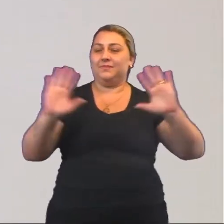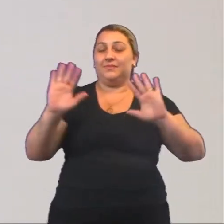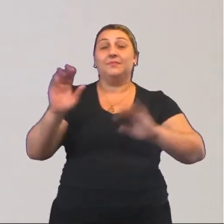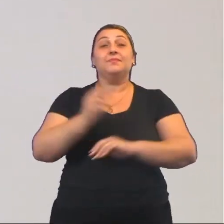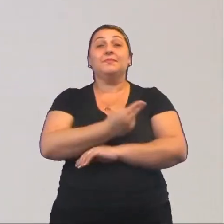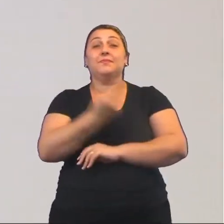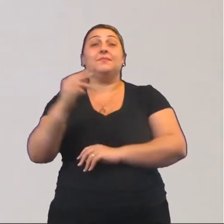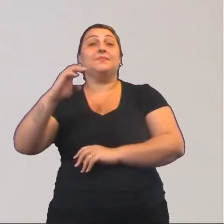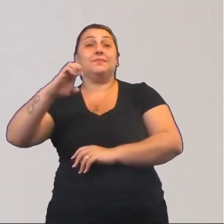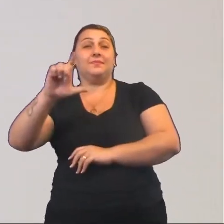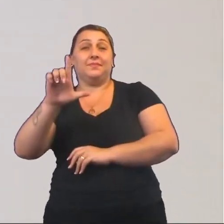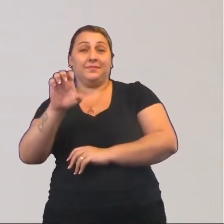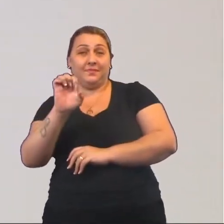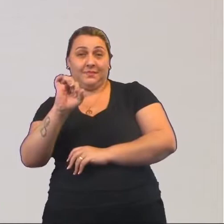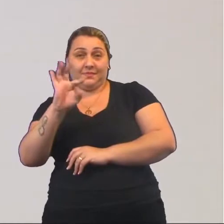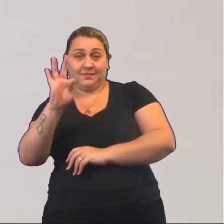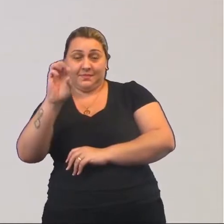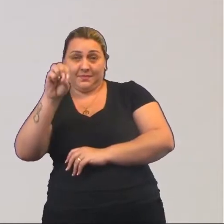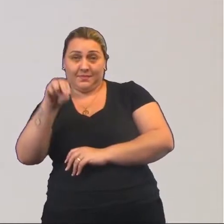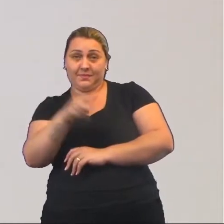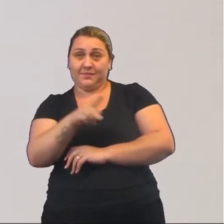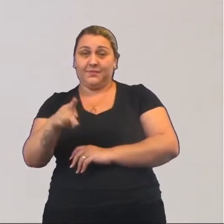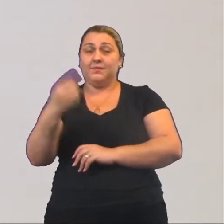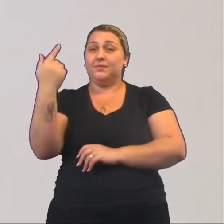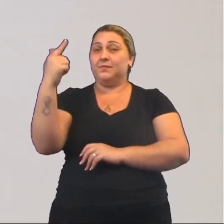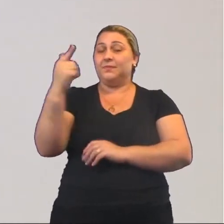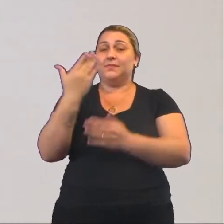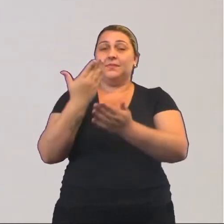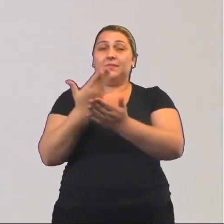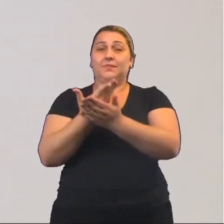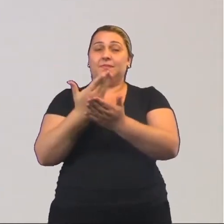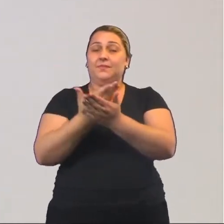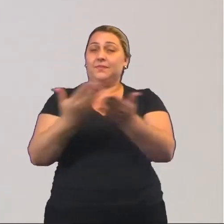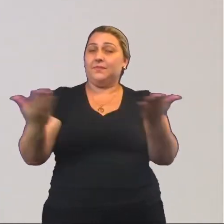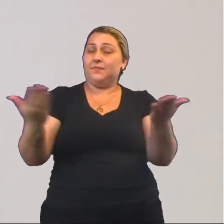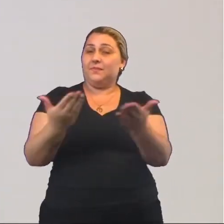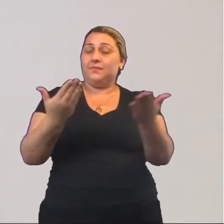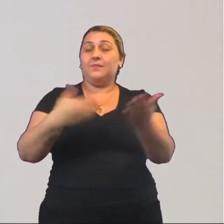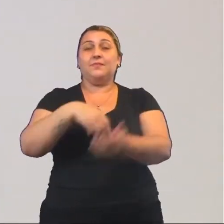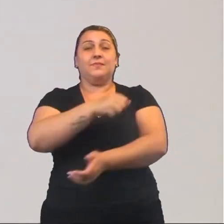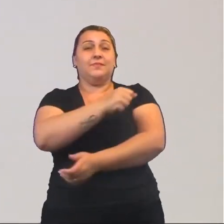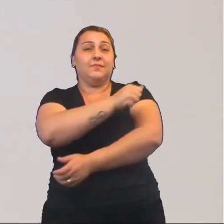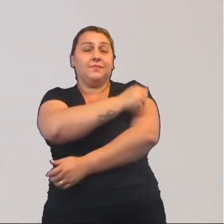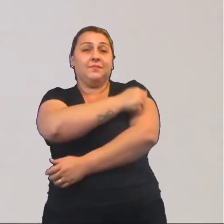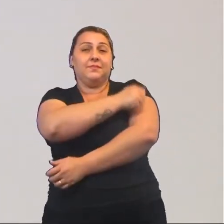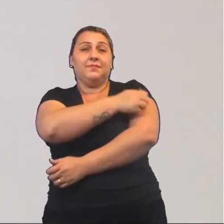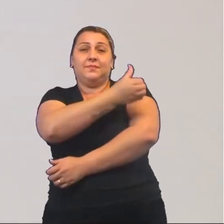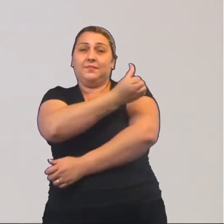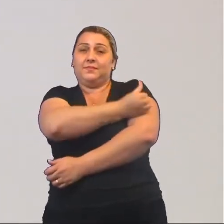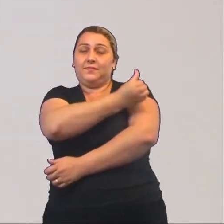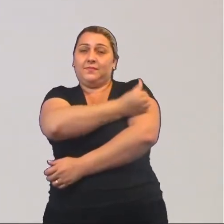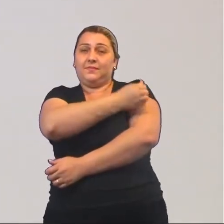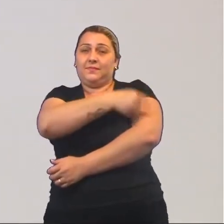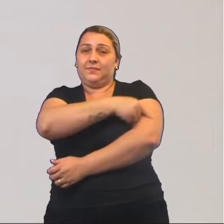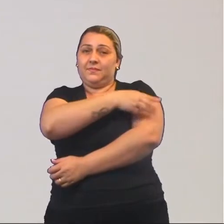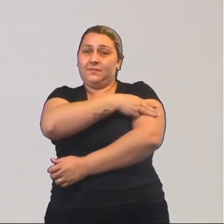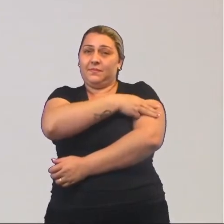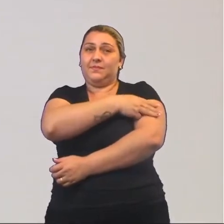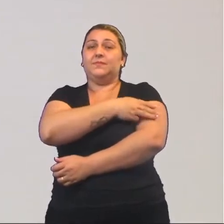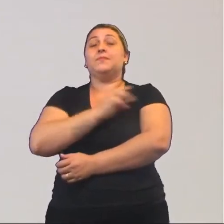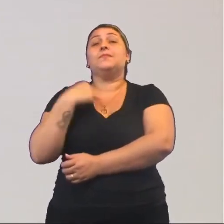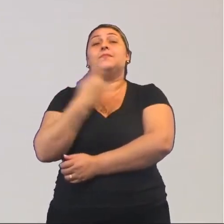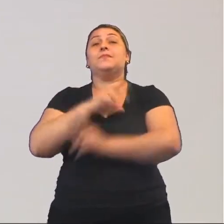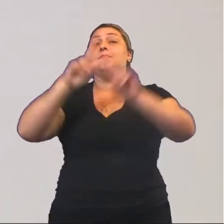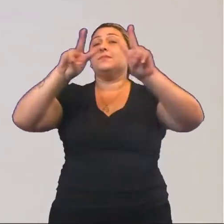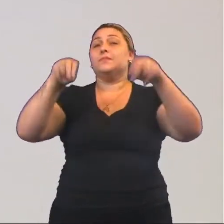Olá, meu nome é Cleilton Amaral, professor de Geografia. E o nosso estudo de hoje é voltado para os alunos do 6º ano do ensino fundamental. E o